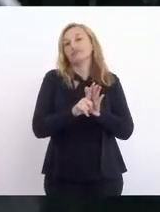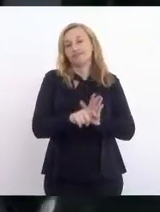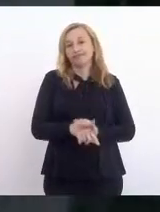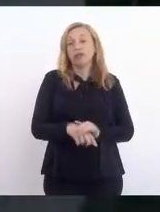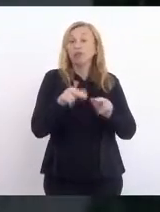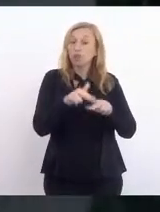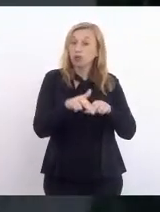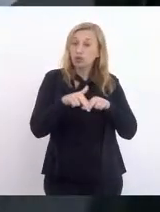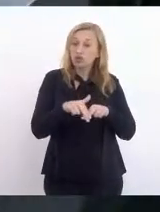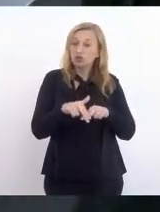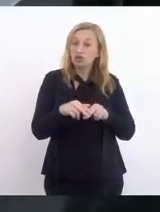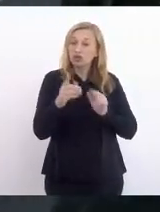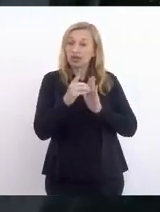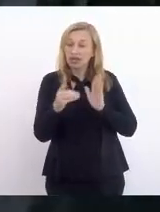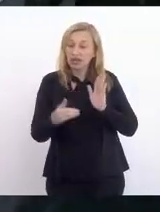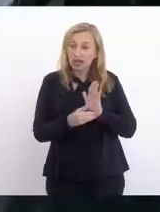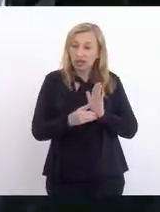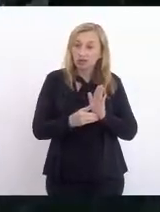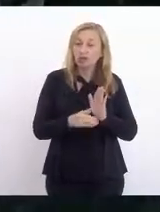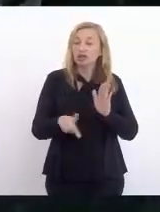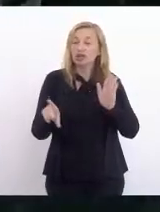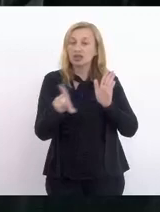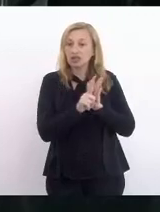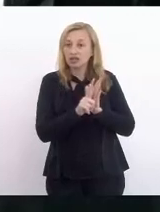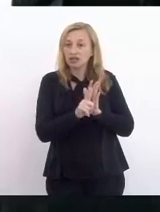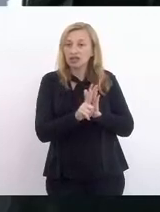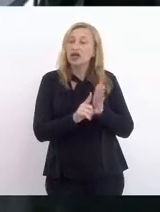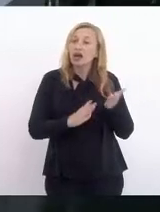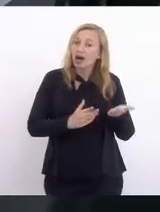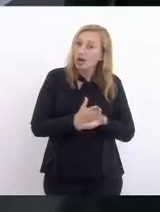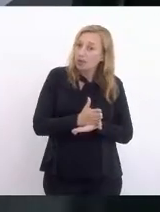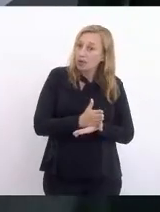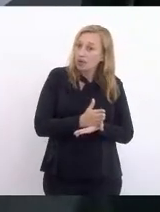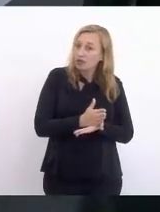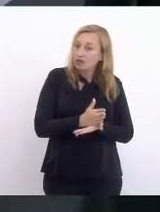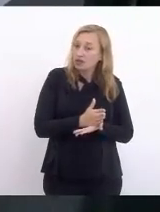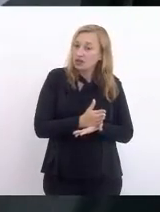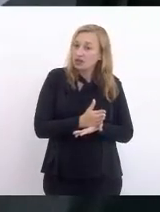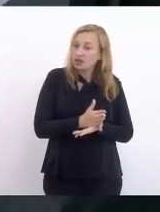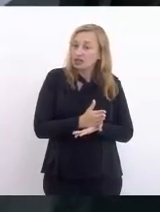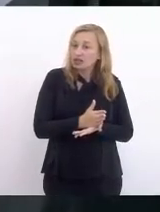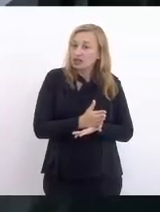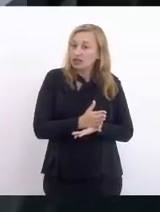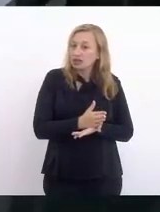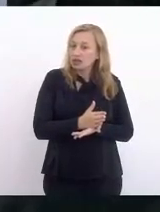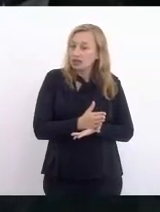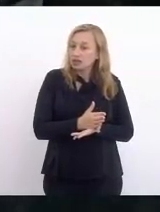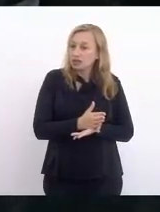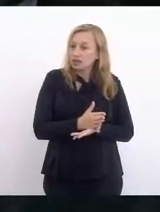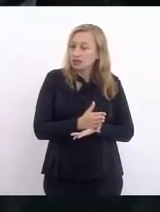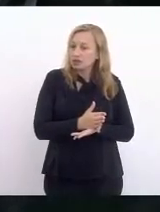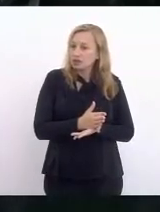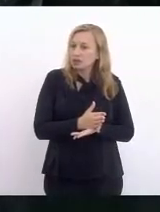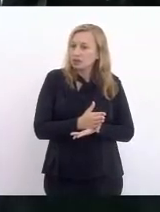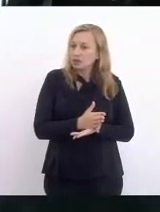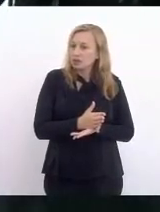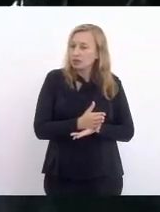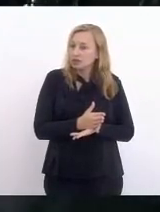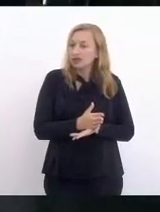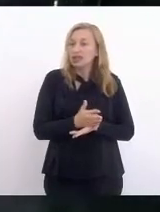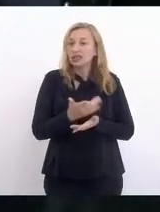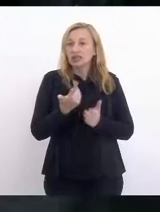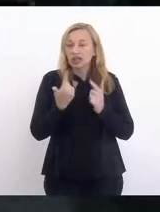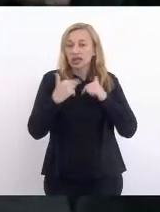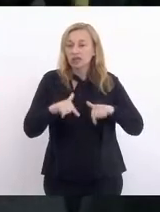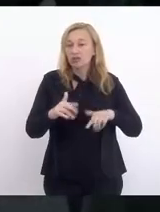por isso decreto legislativo aprovado caça na